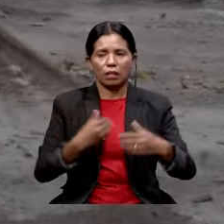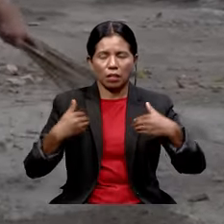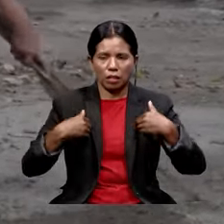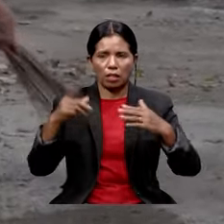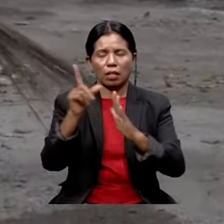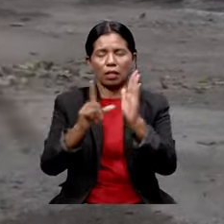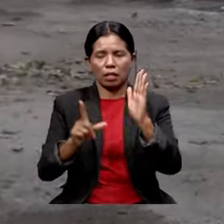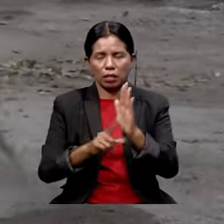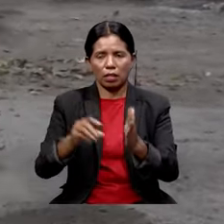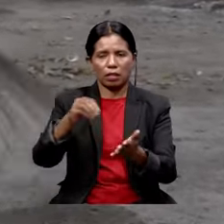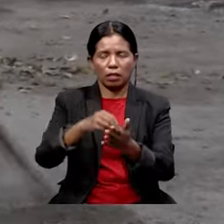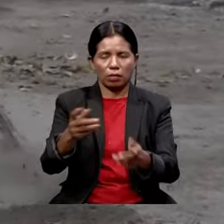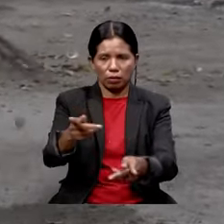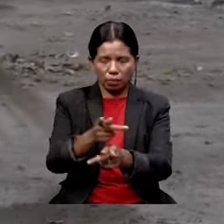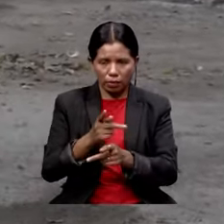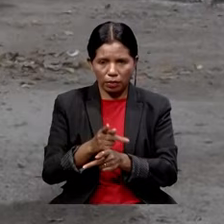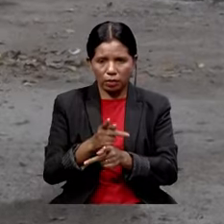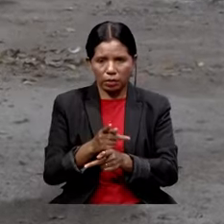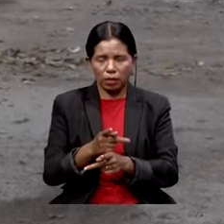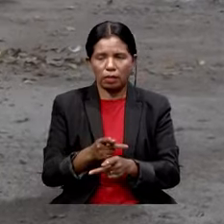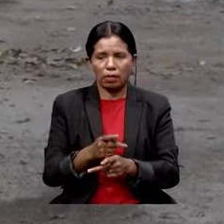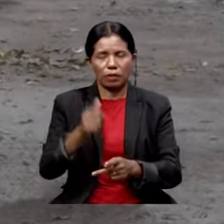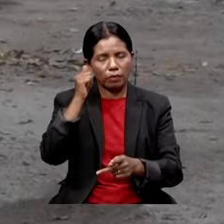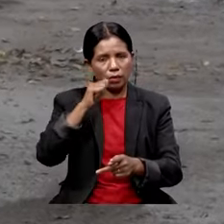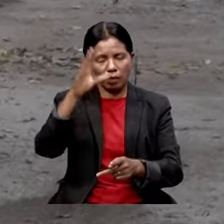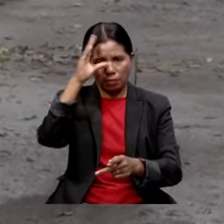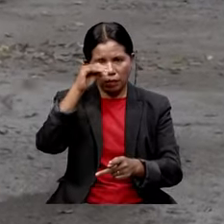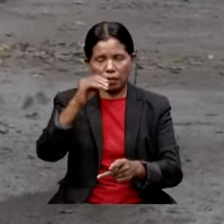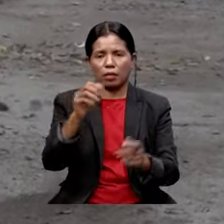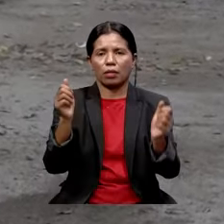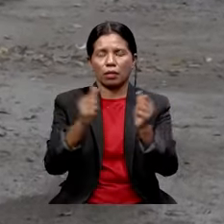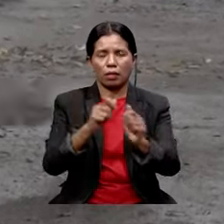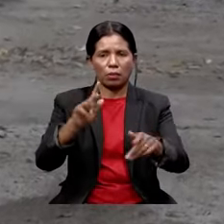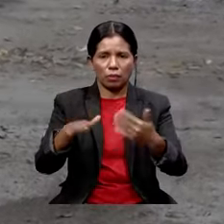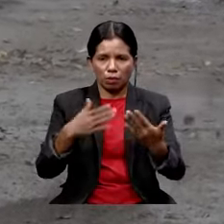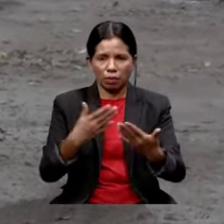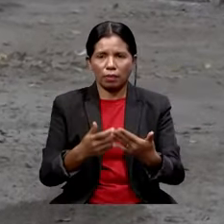ni be garante e protege feto mane ho é